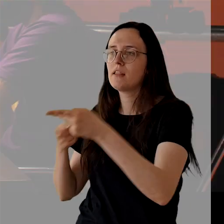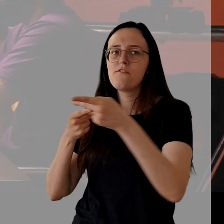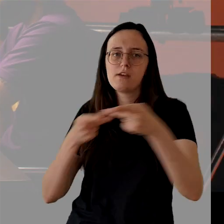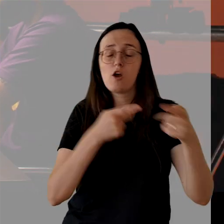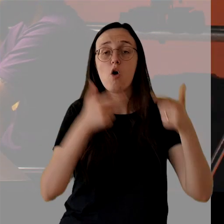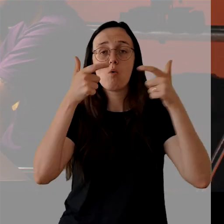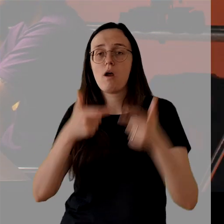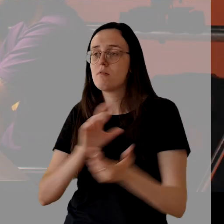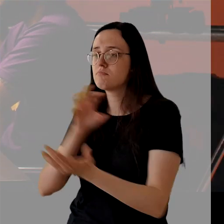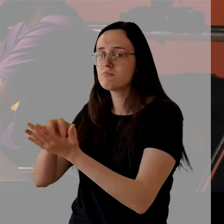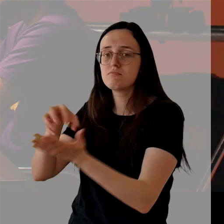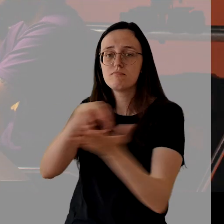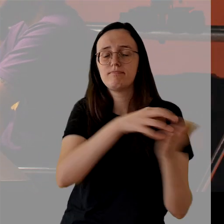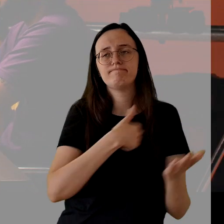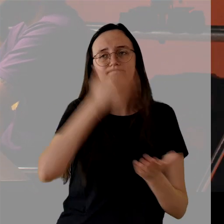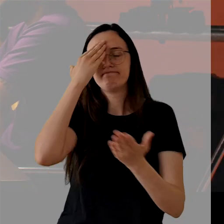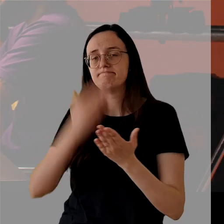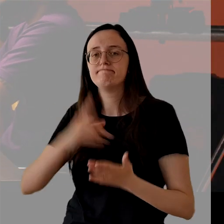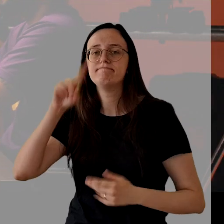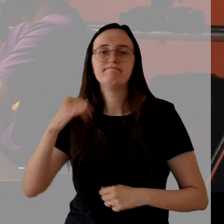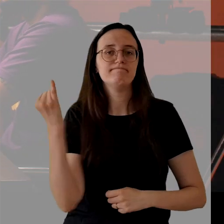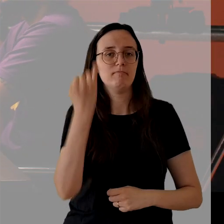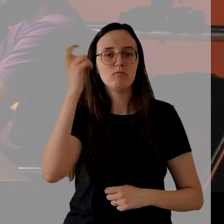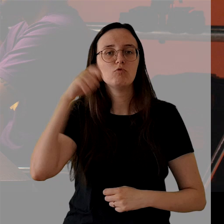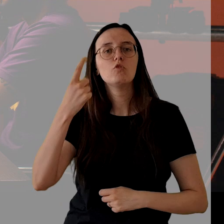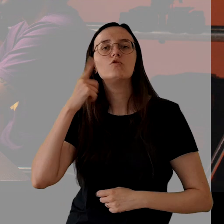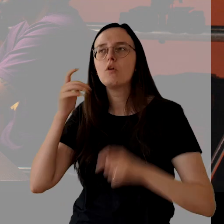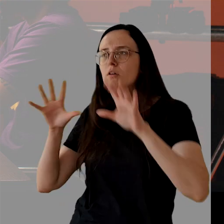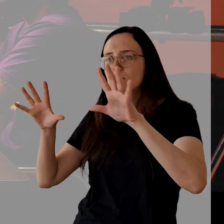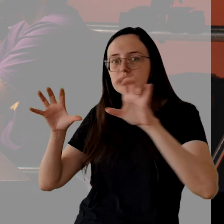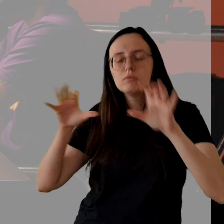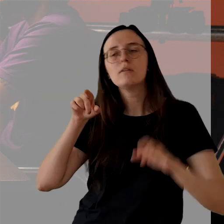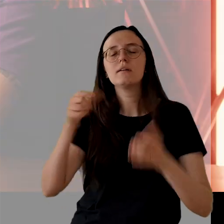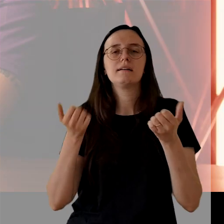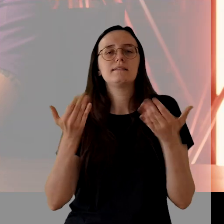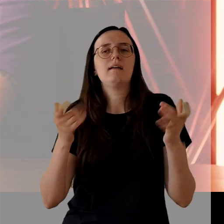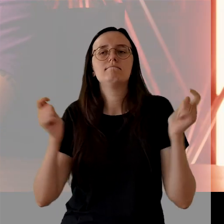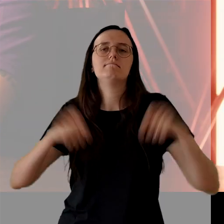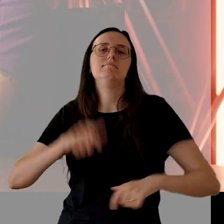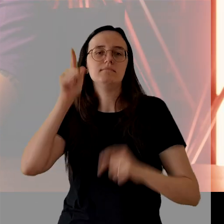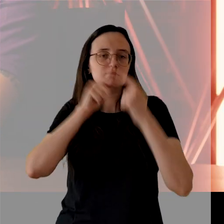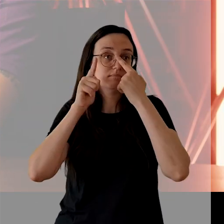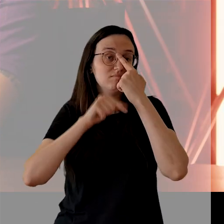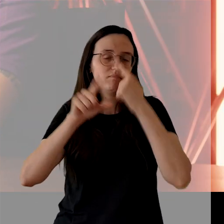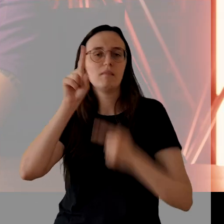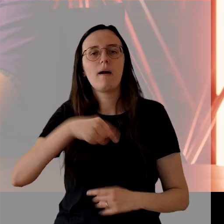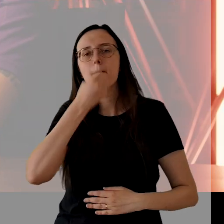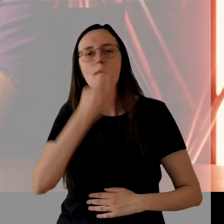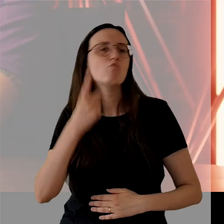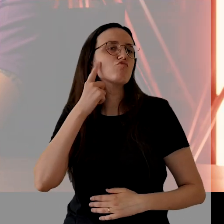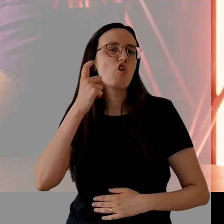um ponto crucial do som direto. É o que vai te dar condições de executar um bom som